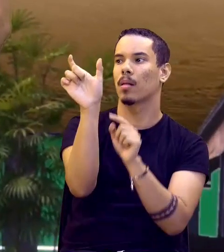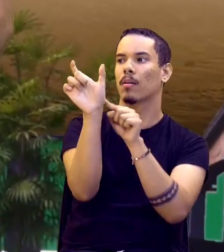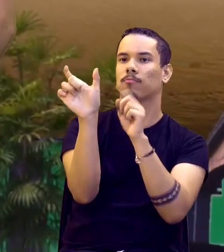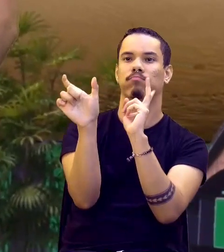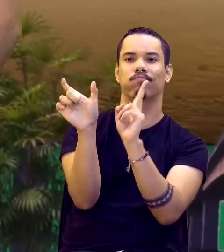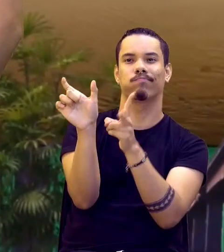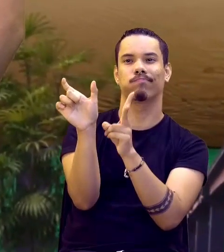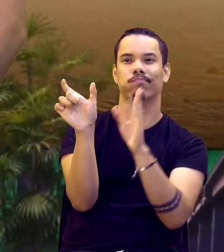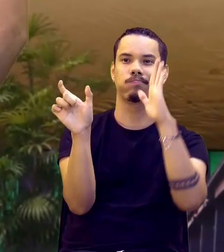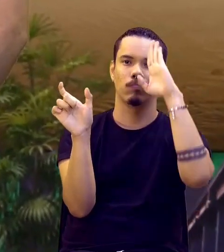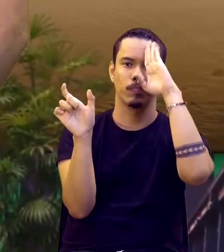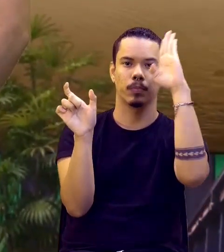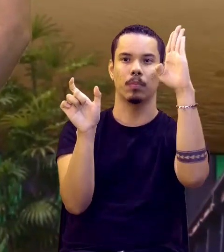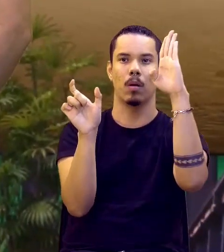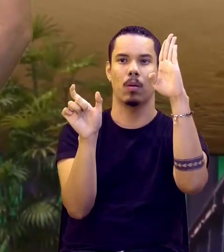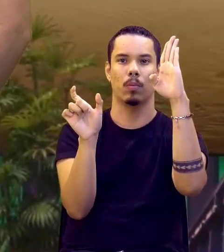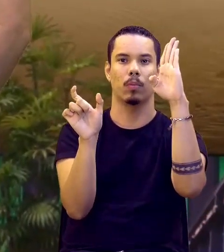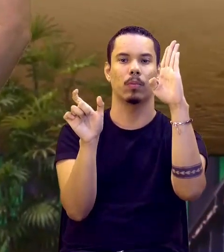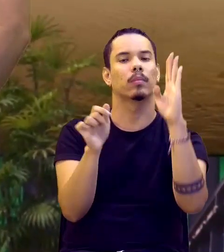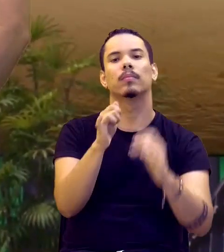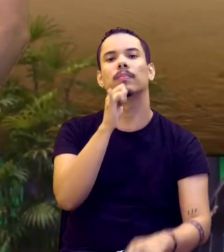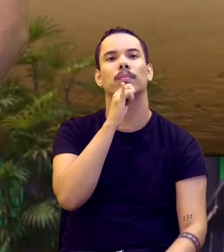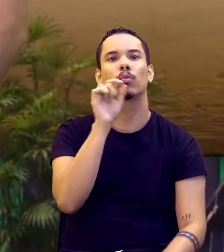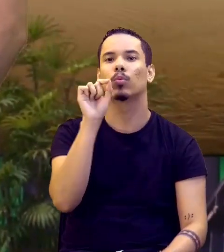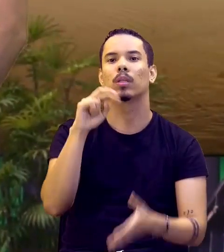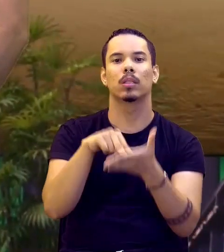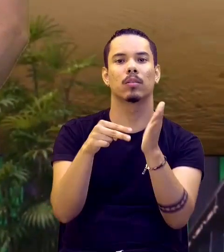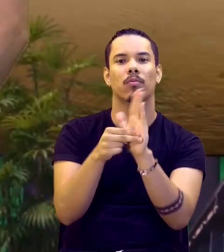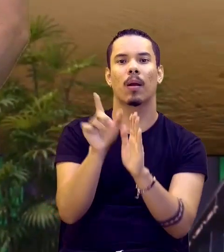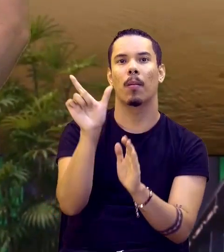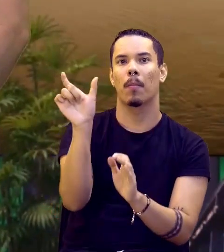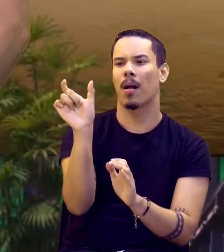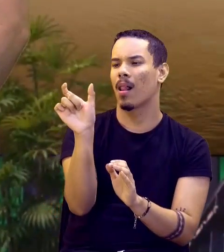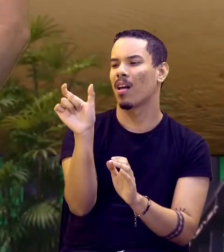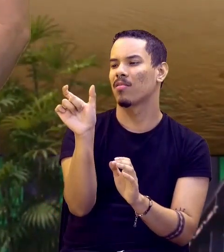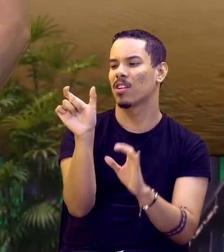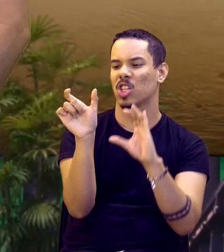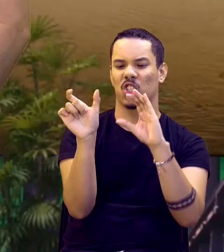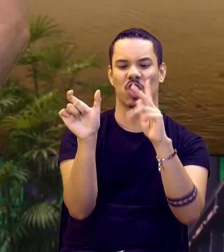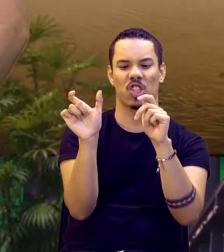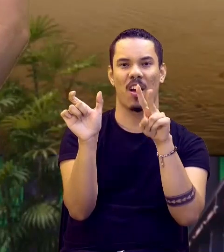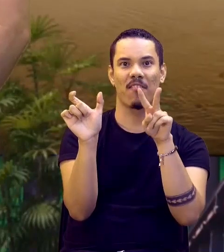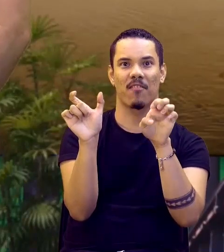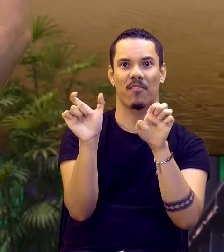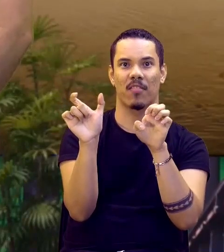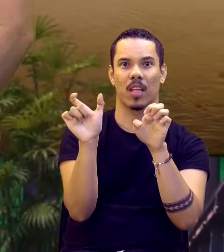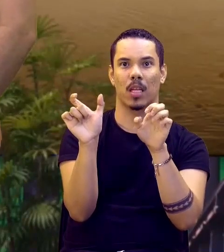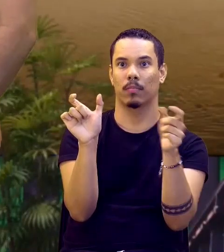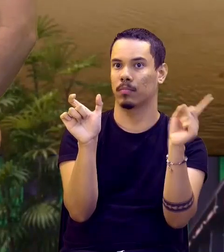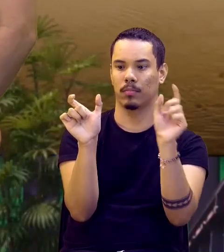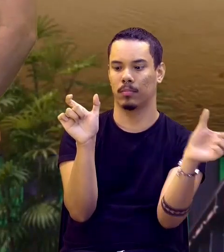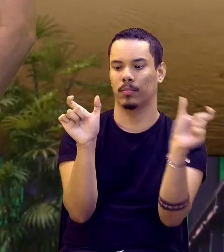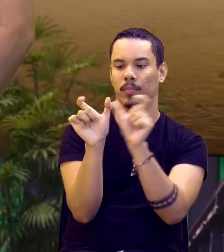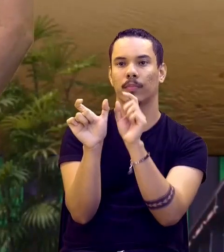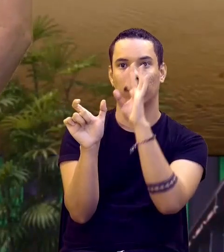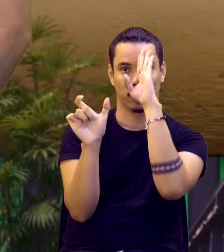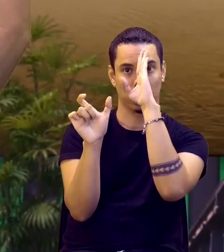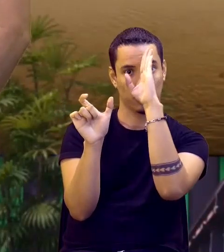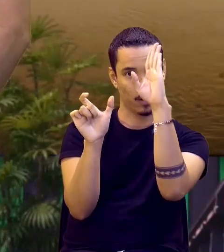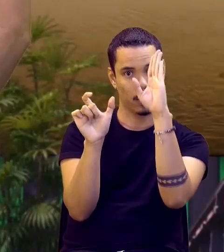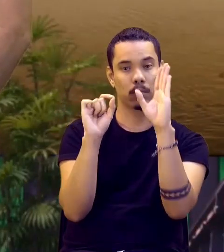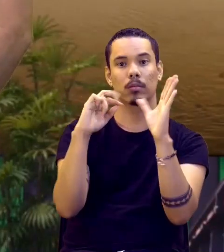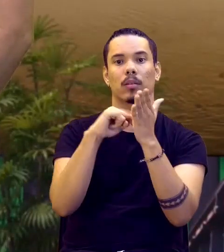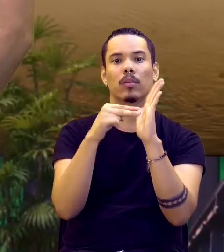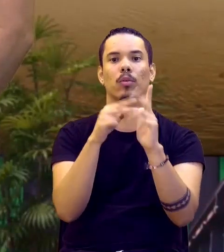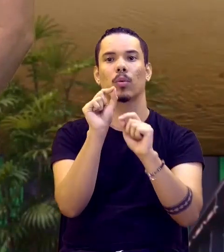palavras-chave. Muito bem. Professor, o que é palavra-chave? Chave já não é uma palavra? Sim, beleza. Palavras-chave são